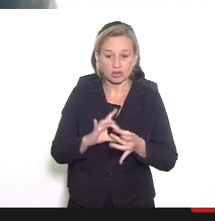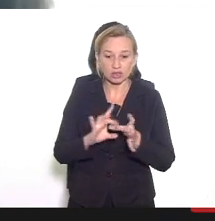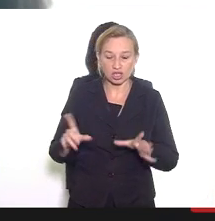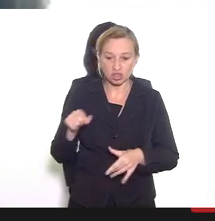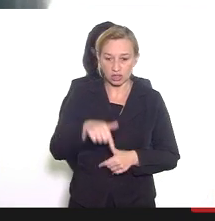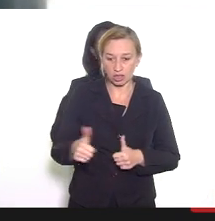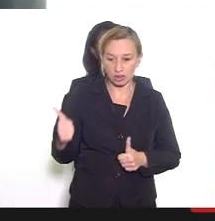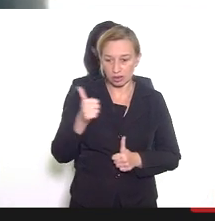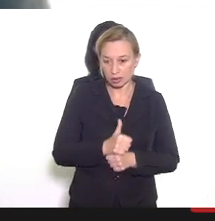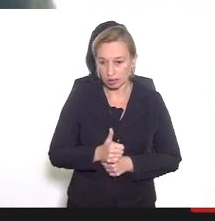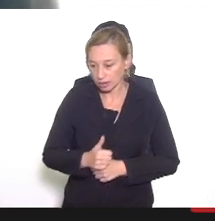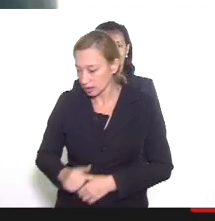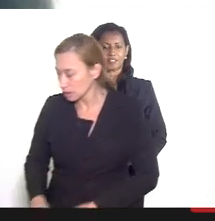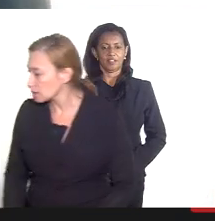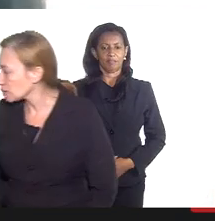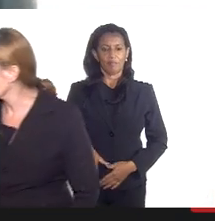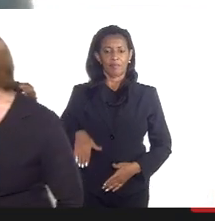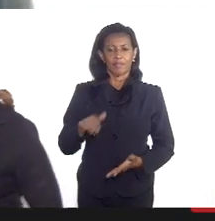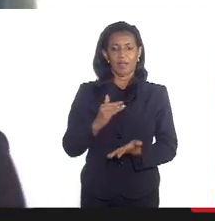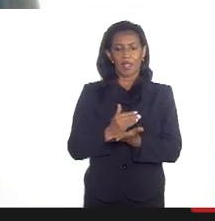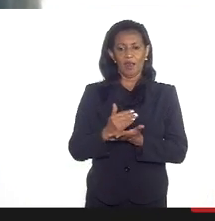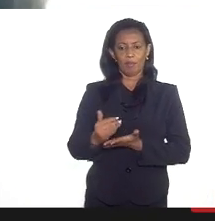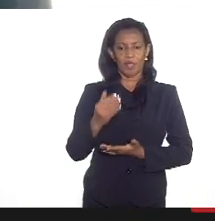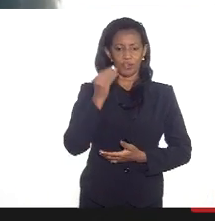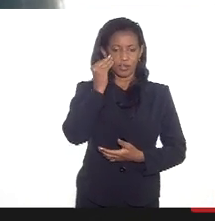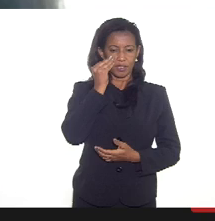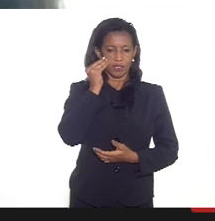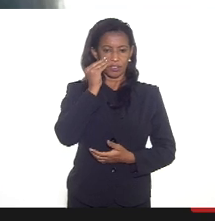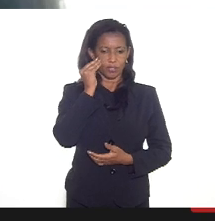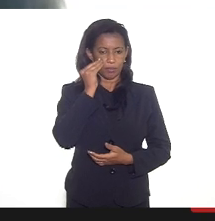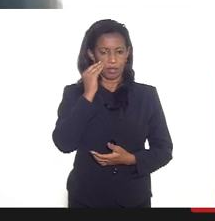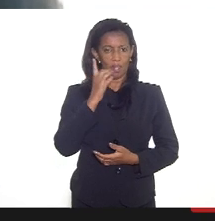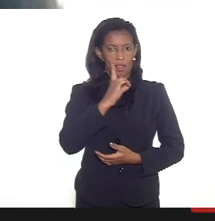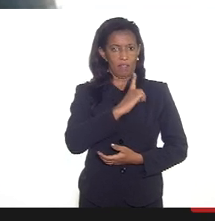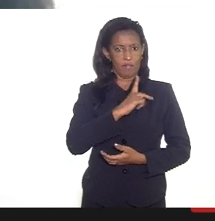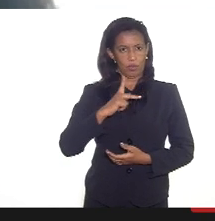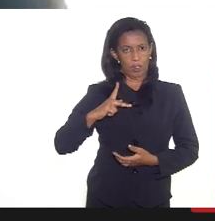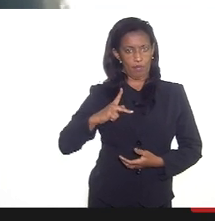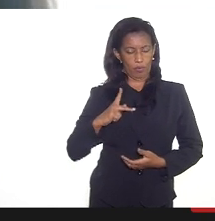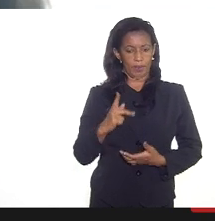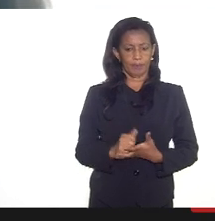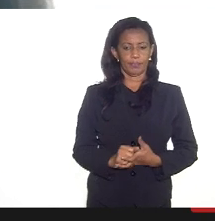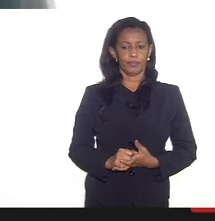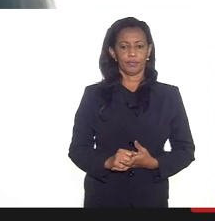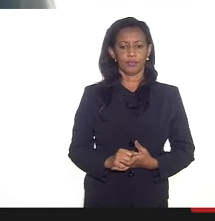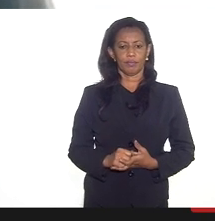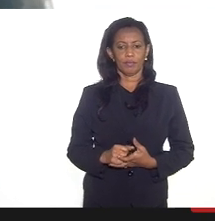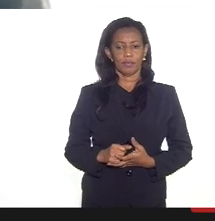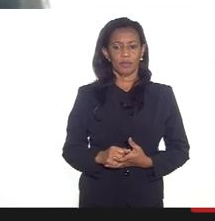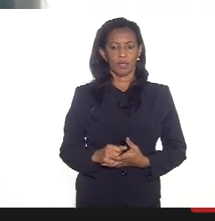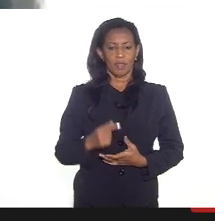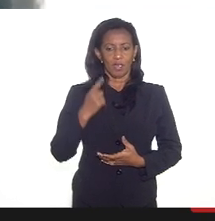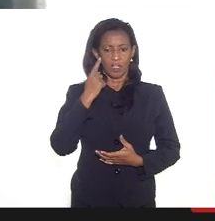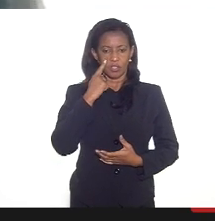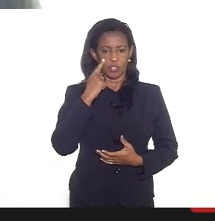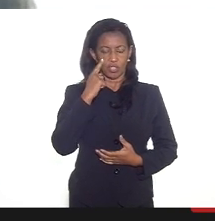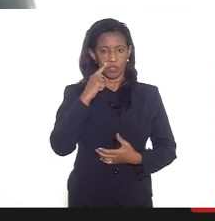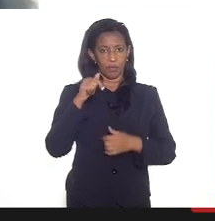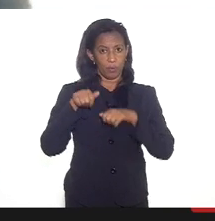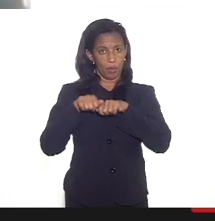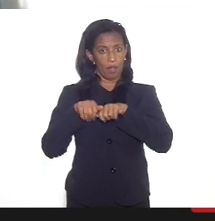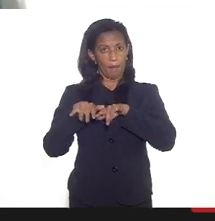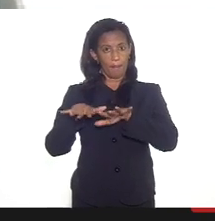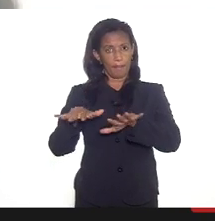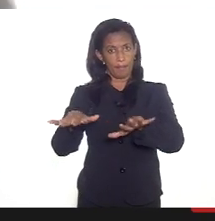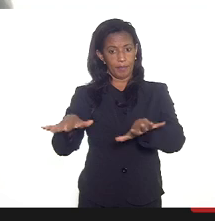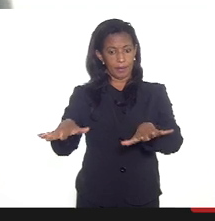mais algumas sugestões a partir da experiência da Defensoria Pública, né? A gente viu que nesse período da pandemia a